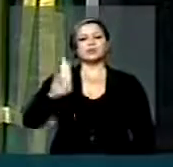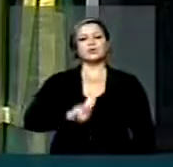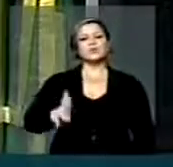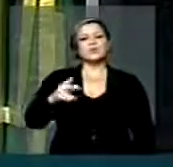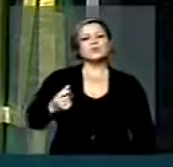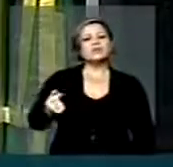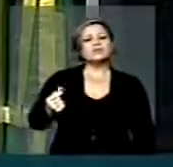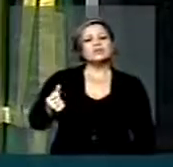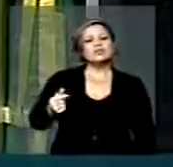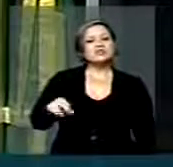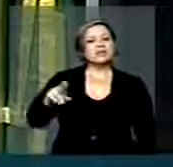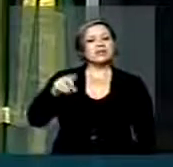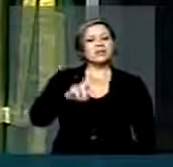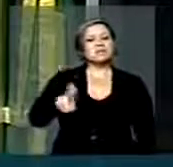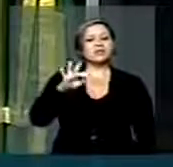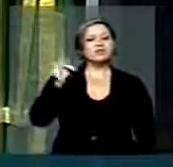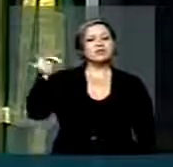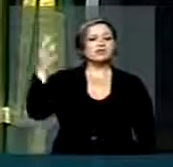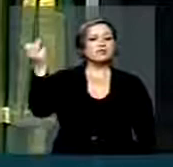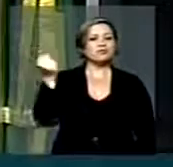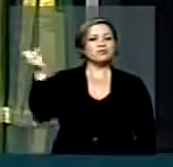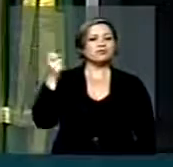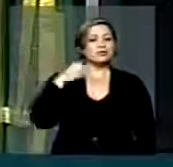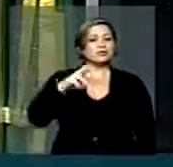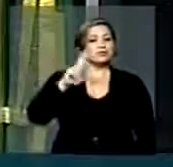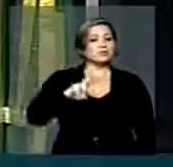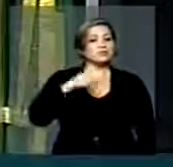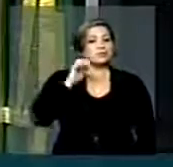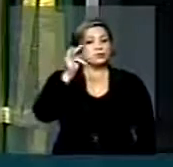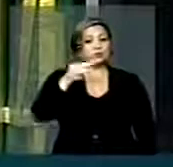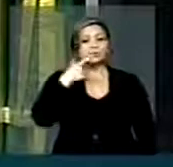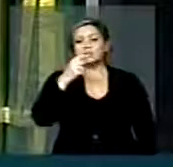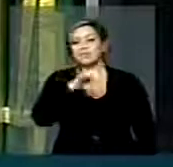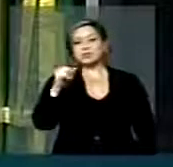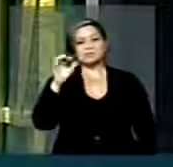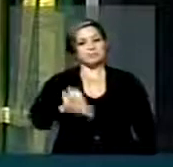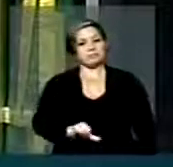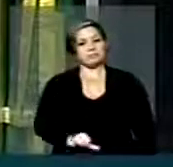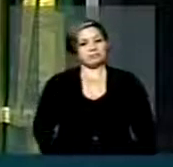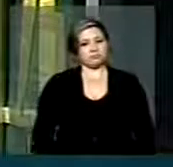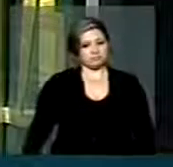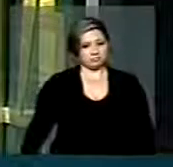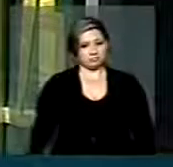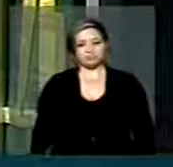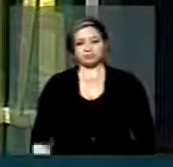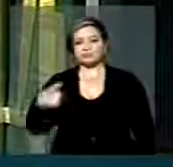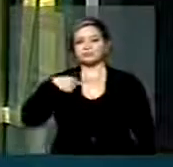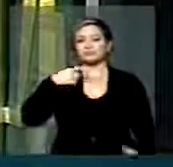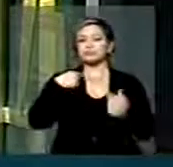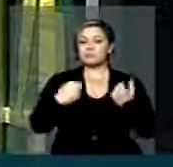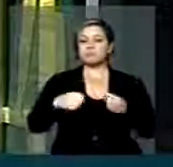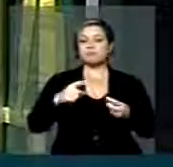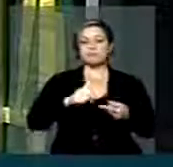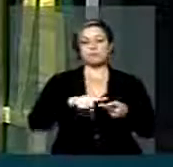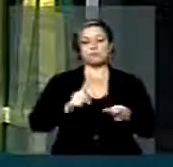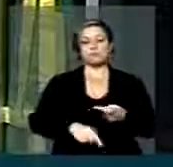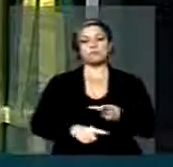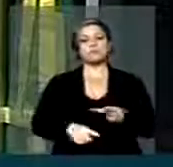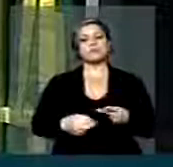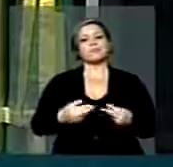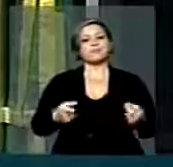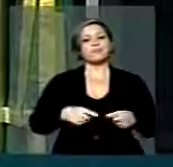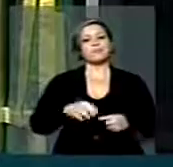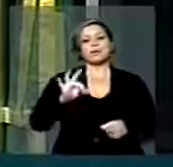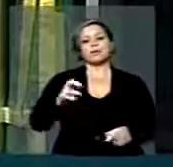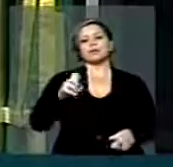fazer isso. Estamos usando a contabilidade criativa para fazer isso. Eu falei que precisa de duas coisas, taxa de investimentos e